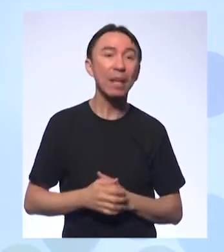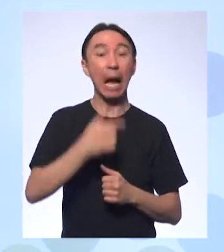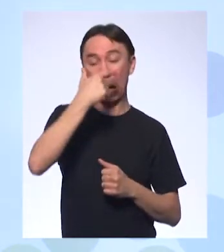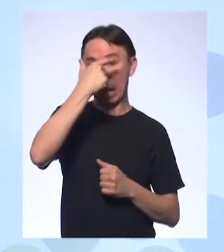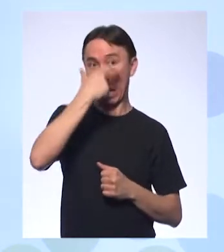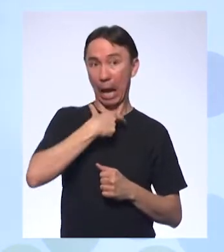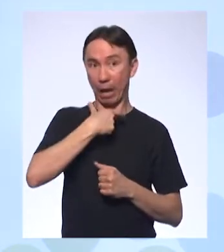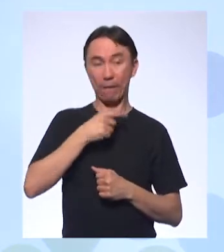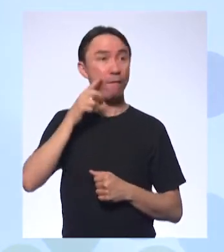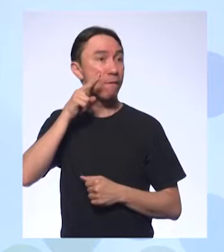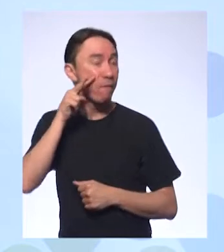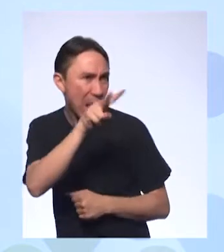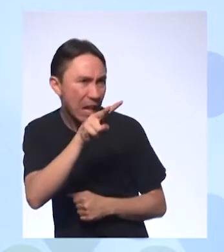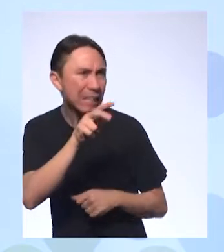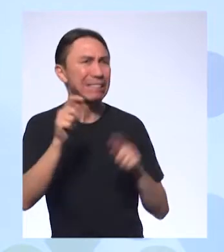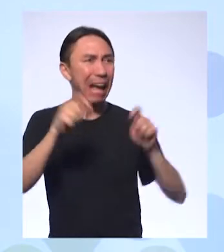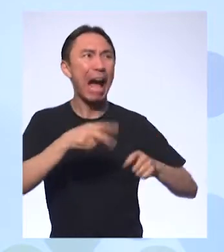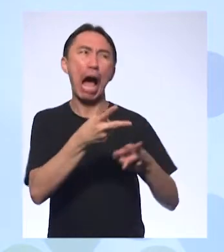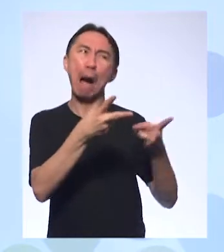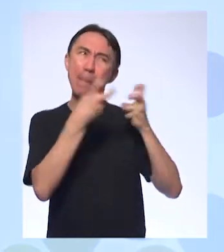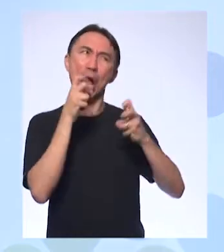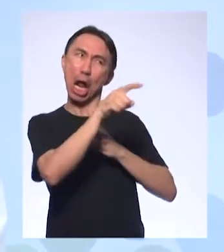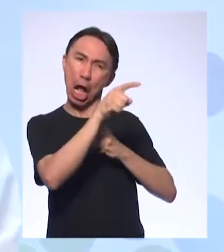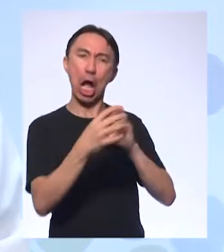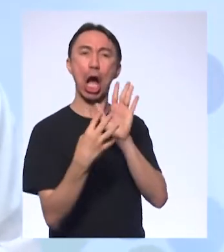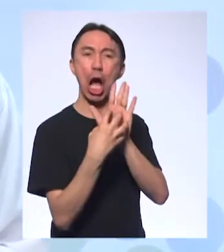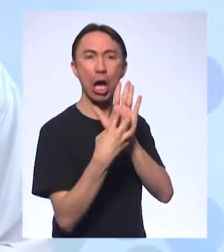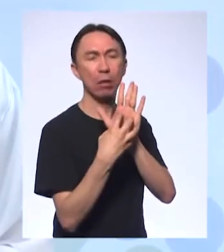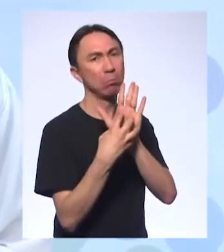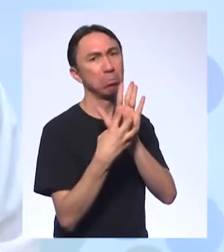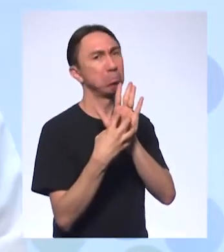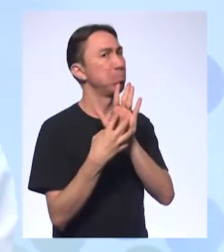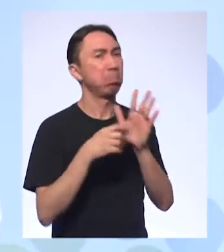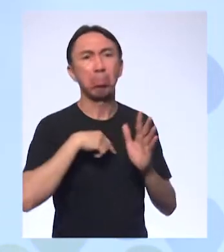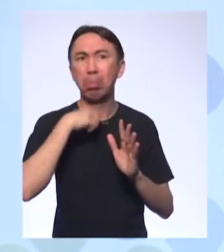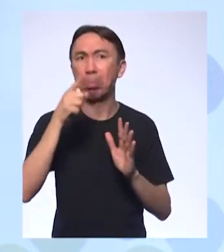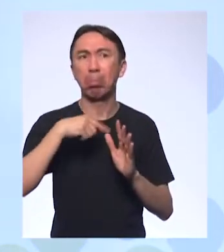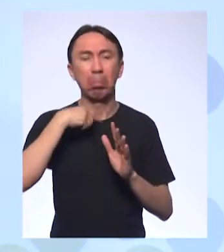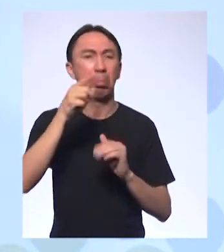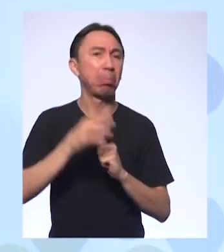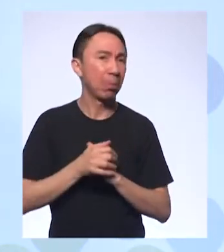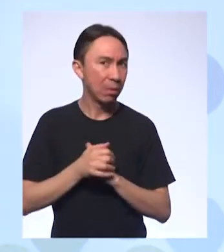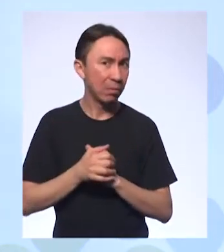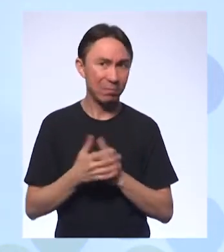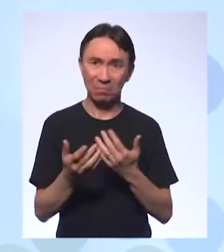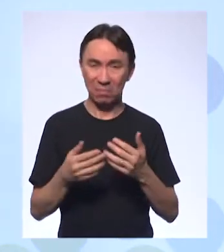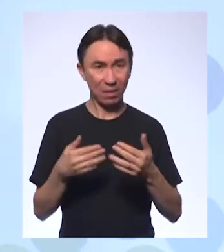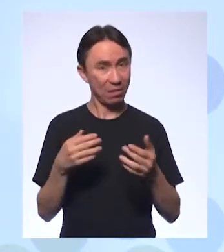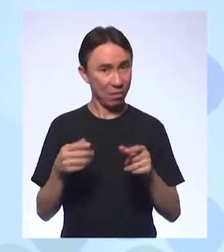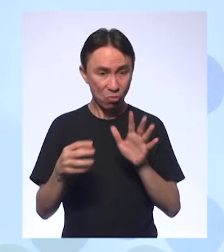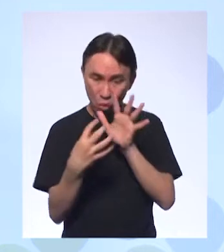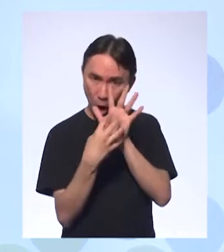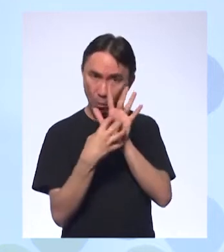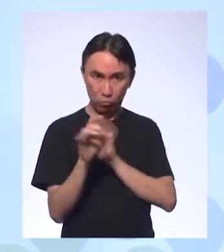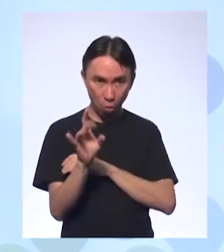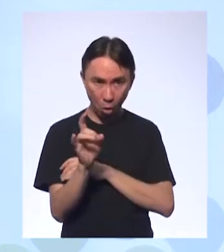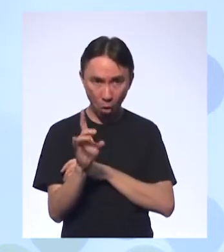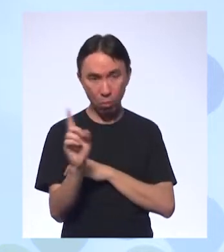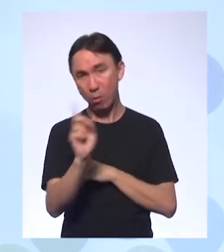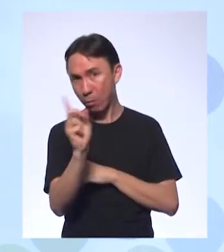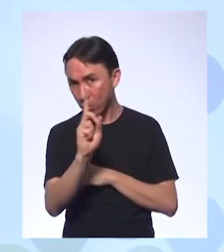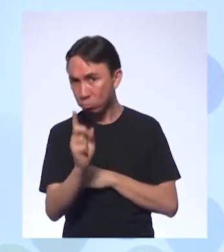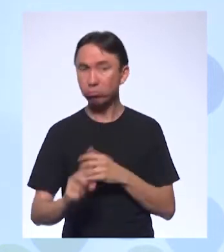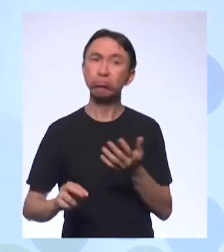AIDS, serve para um monte de doença. Tá? Porque às vezes você está com agente infeccioso, você está transmitindo a